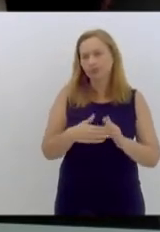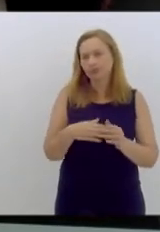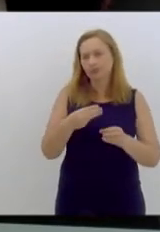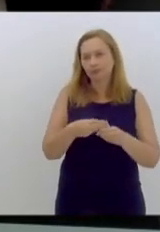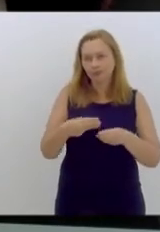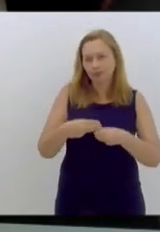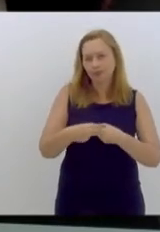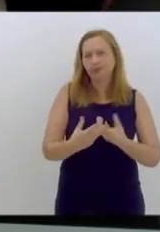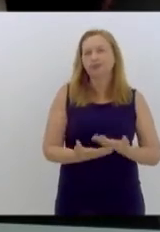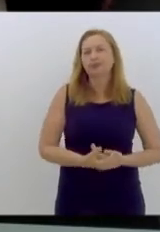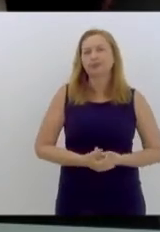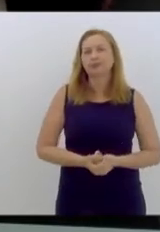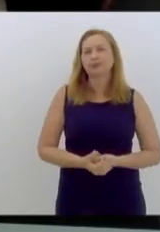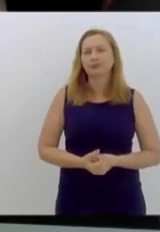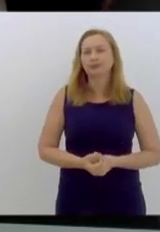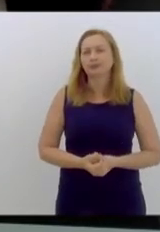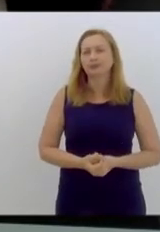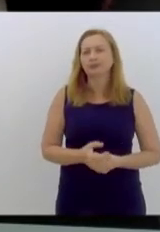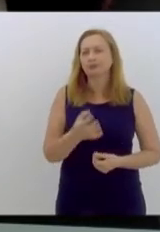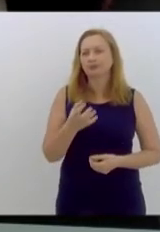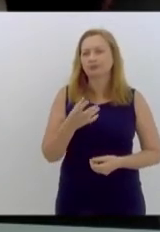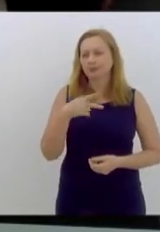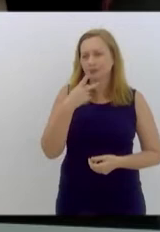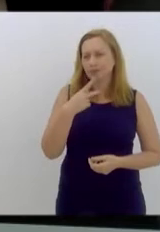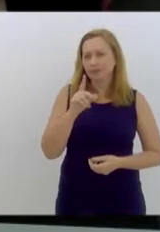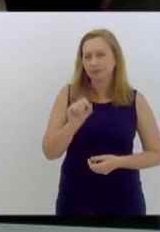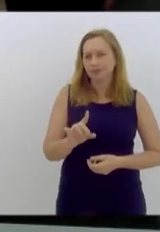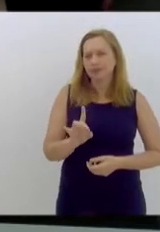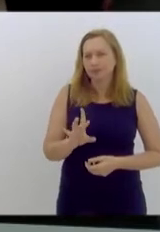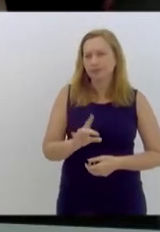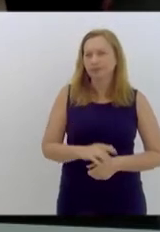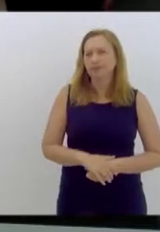municípios. Eu queria só comentar,